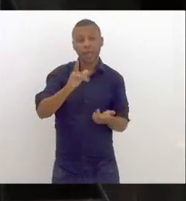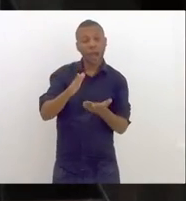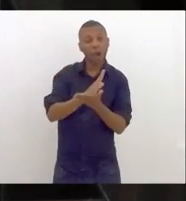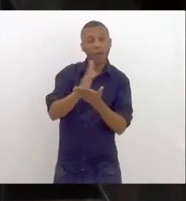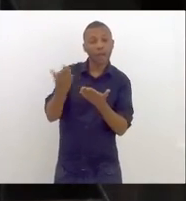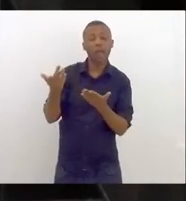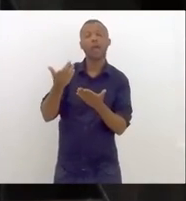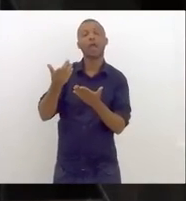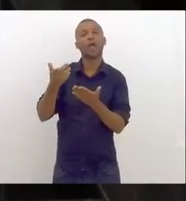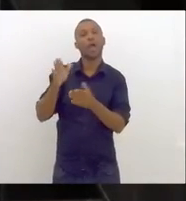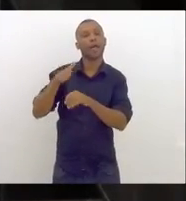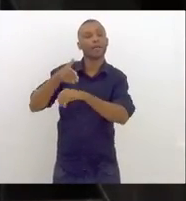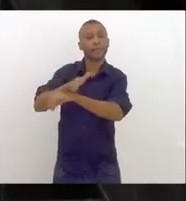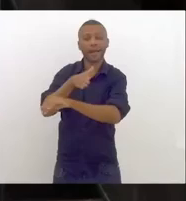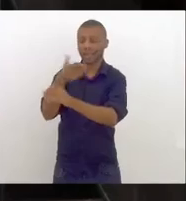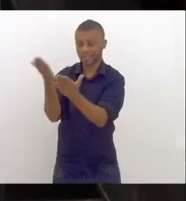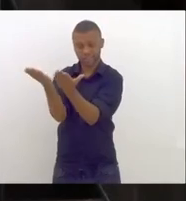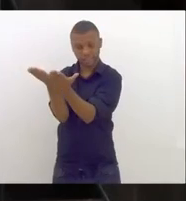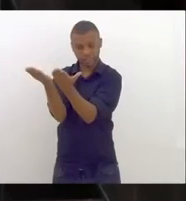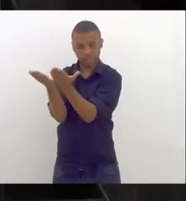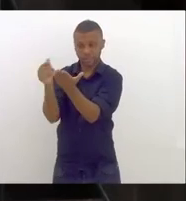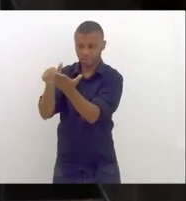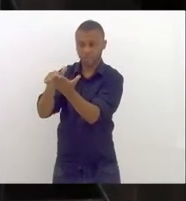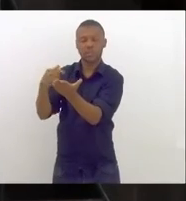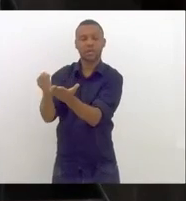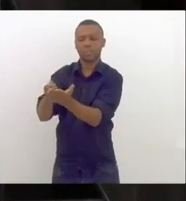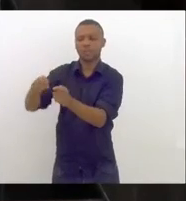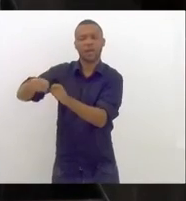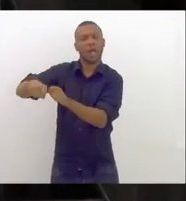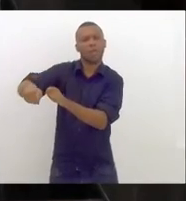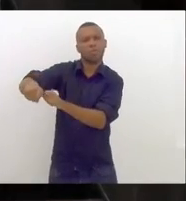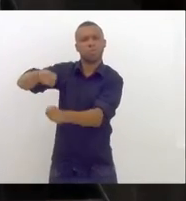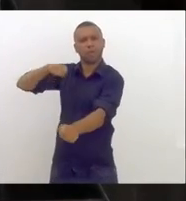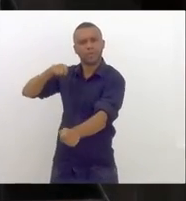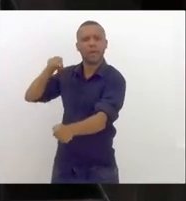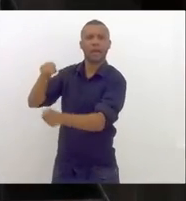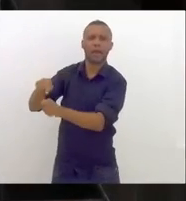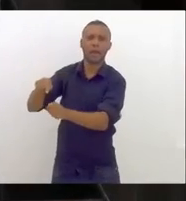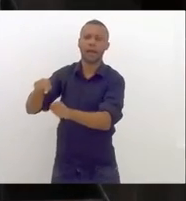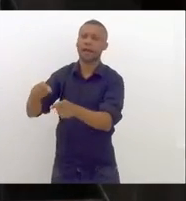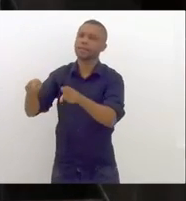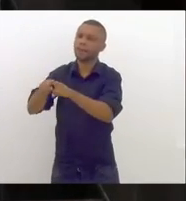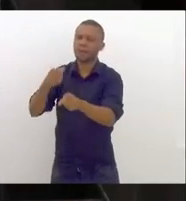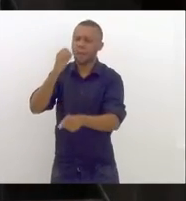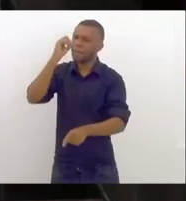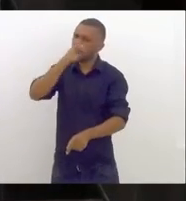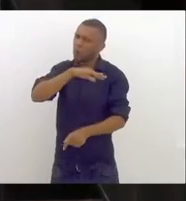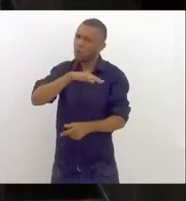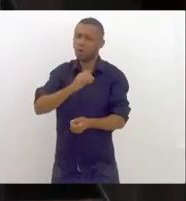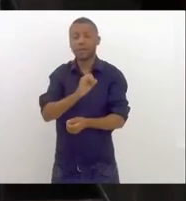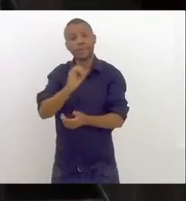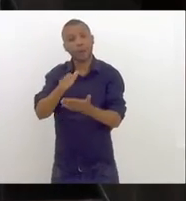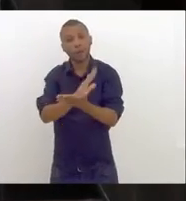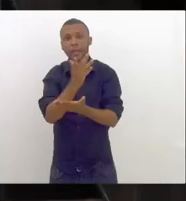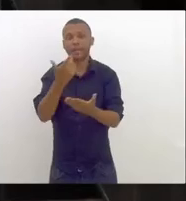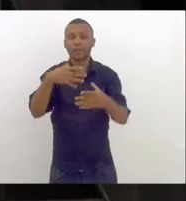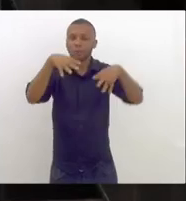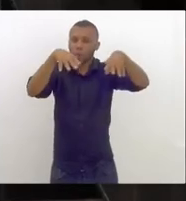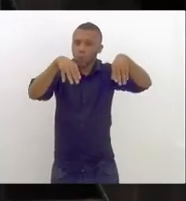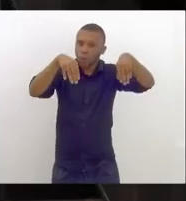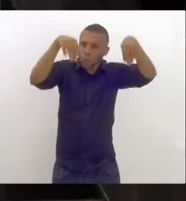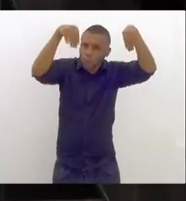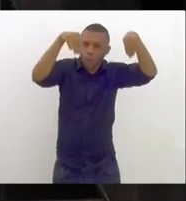rasgar a Bíblia que está no altar É um viliped inaceitável se alguém entrar numa sinagoga Judaica e zunir